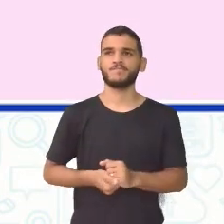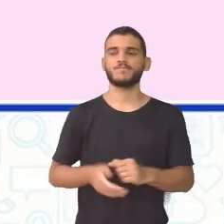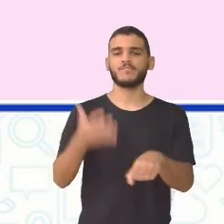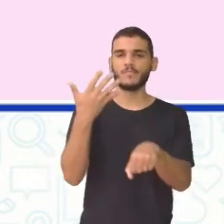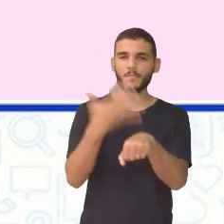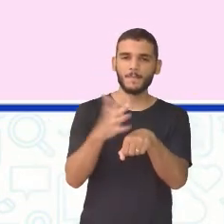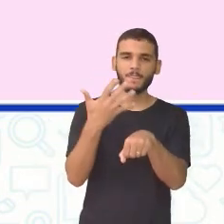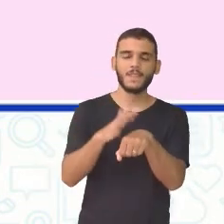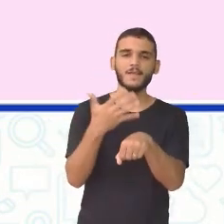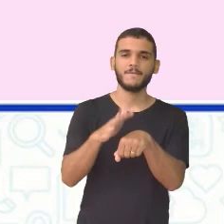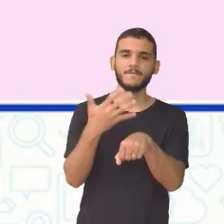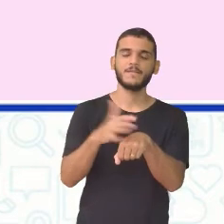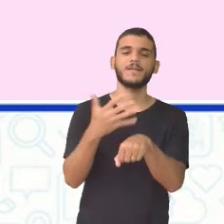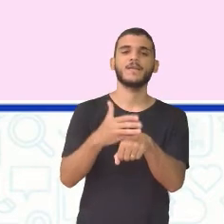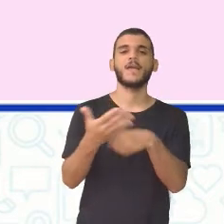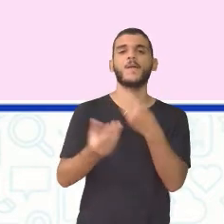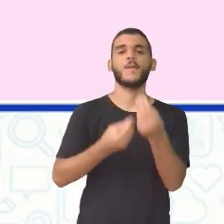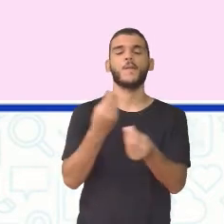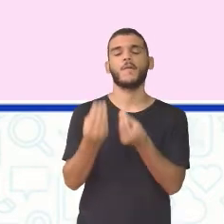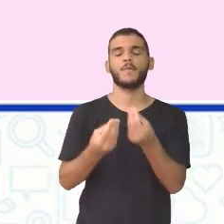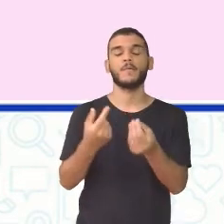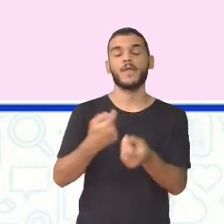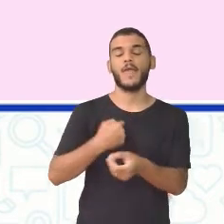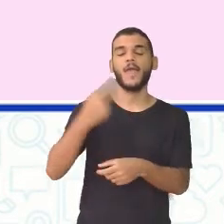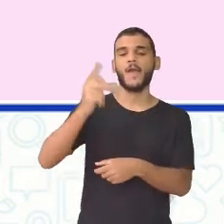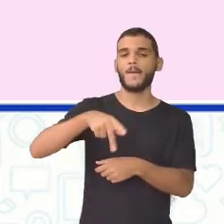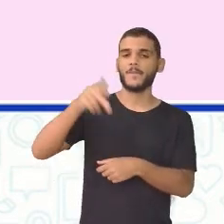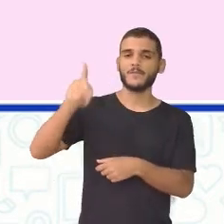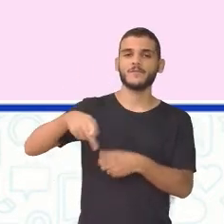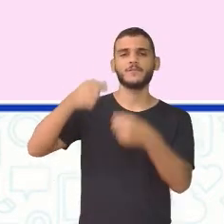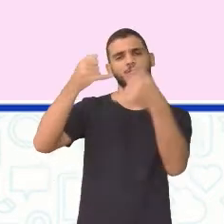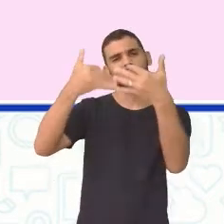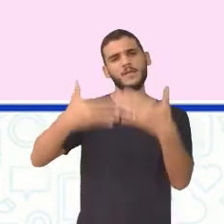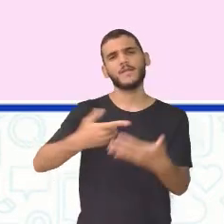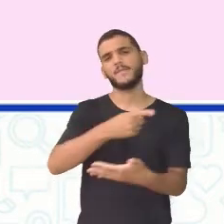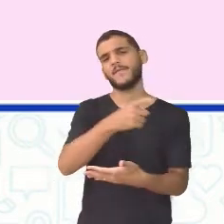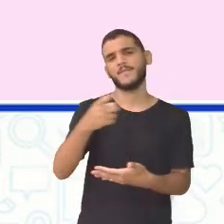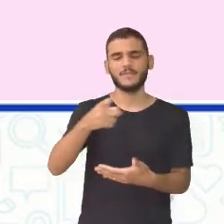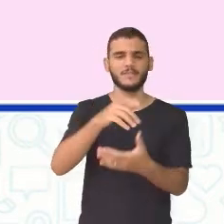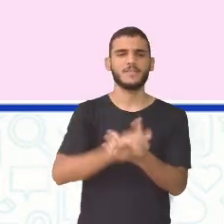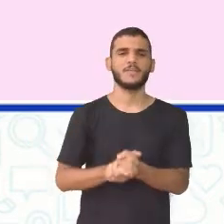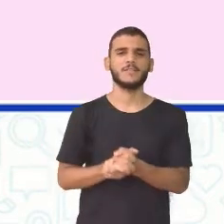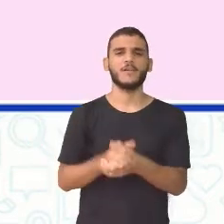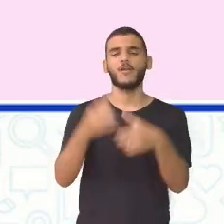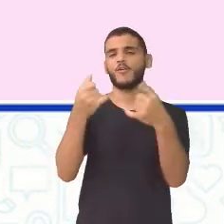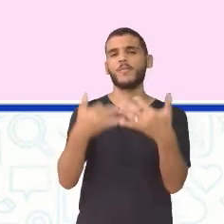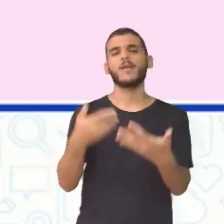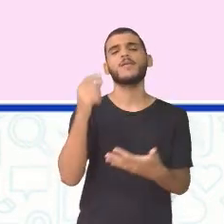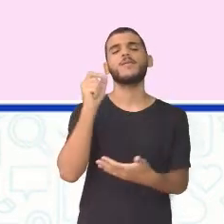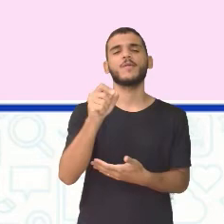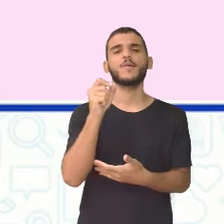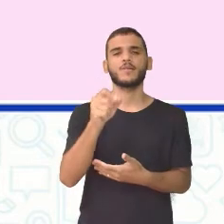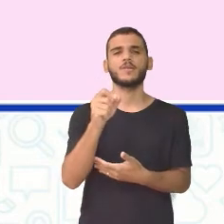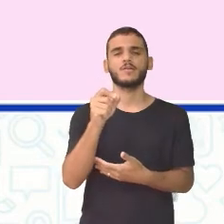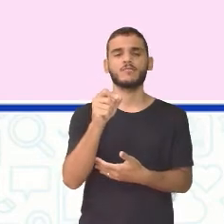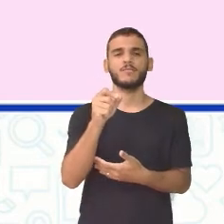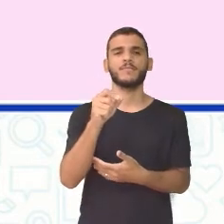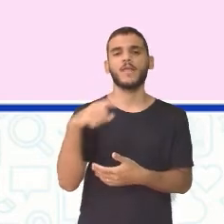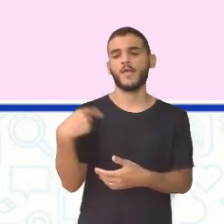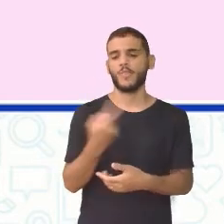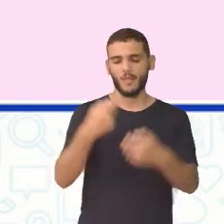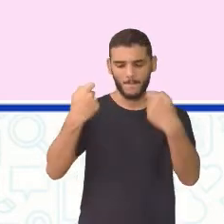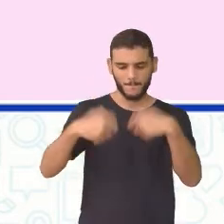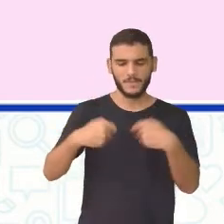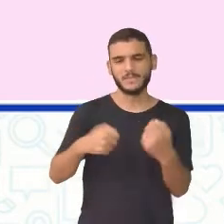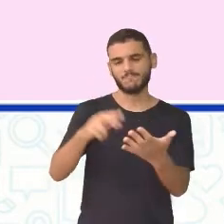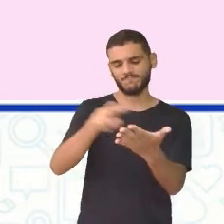o ato, não é? Que falamos aqui, eu e a professora Viviane ficamos aqui falando, não é? Que para lermos um